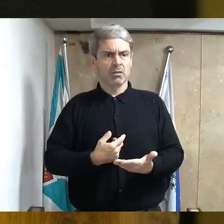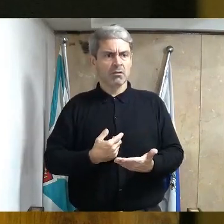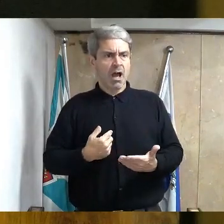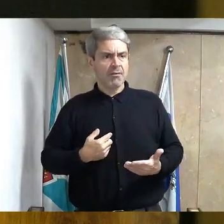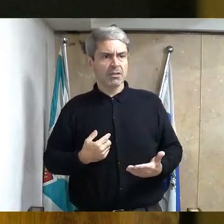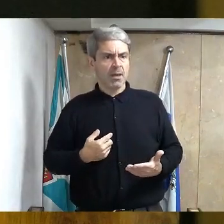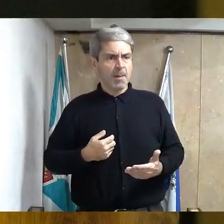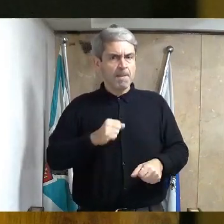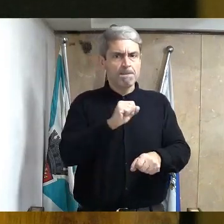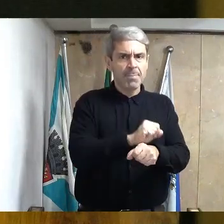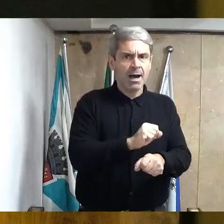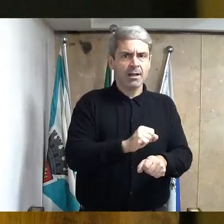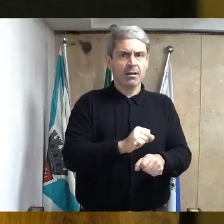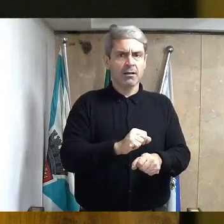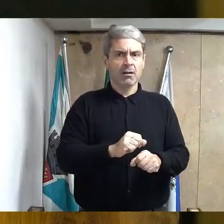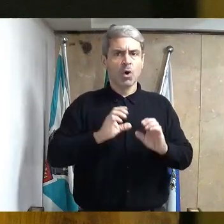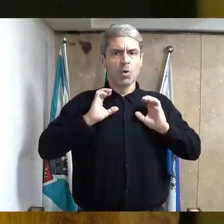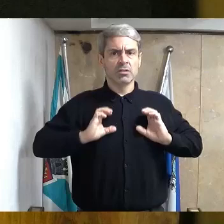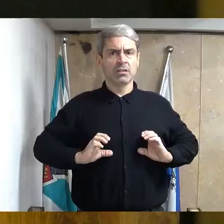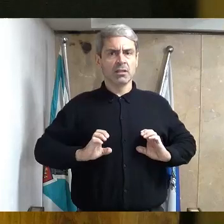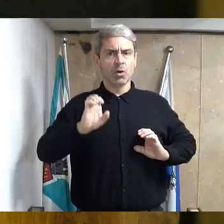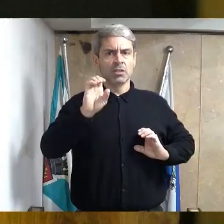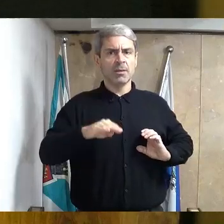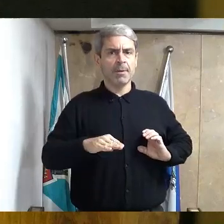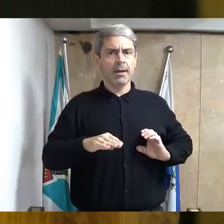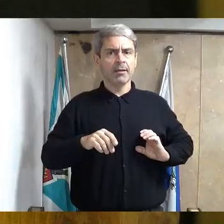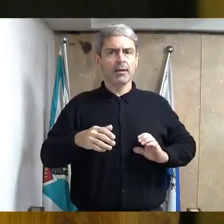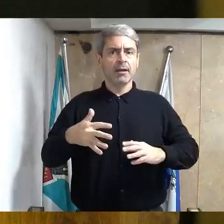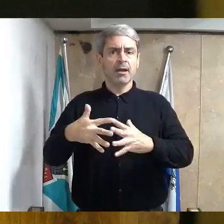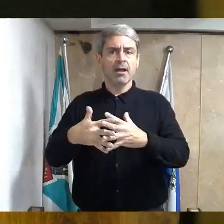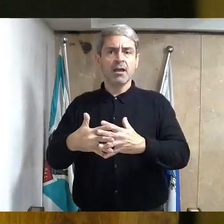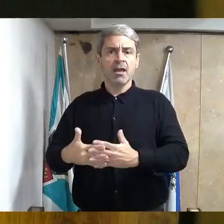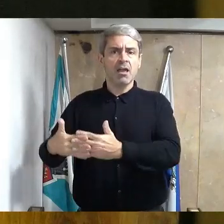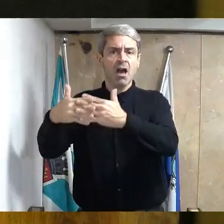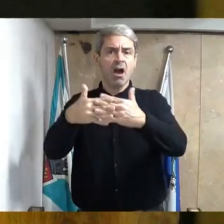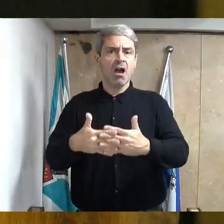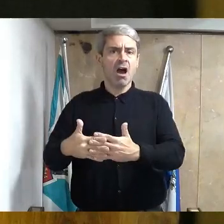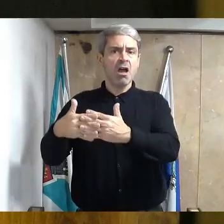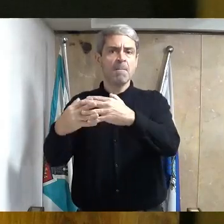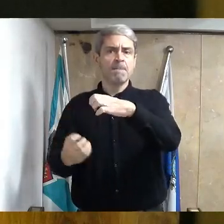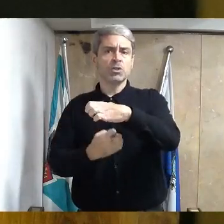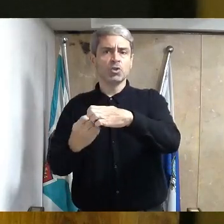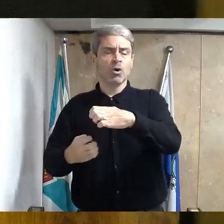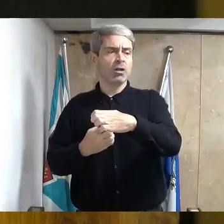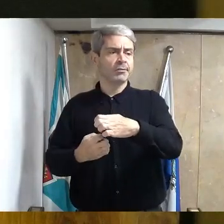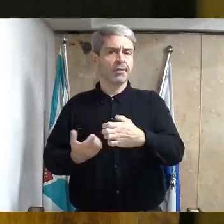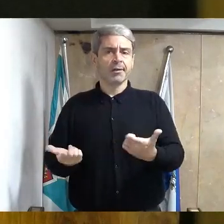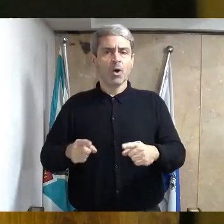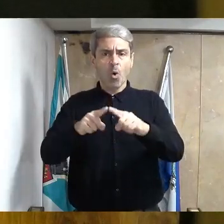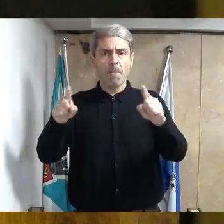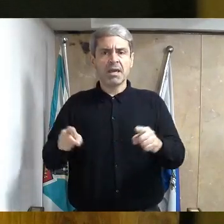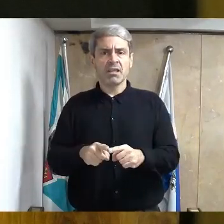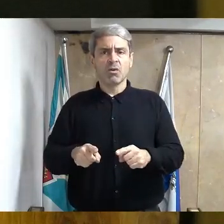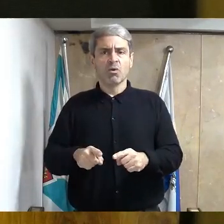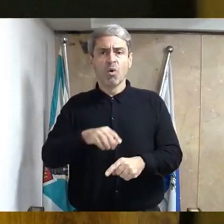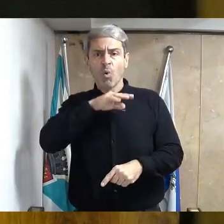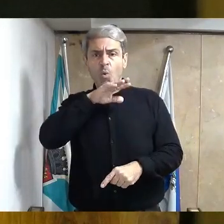de bem e deixar as empresas de ônibus com pneu careca, IPVA atrasados, placas